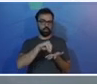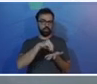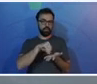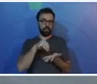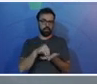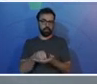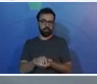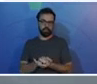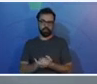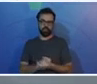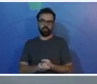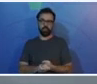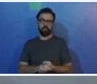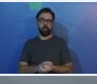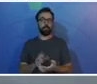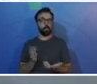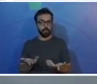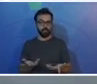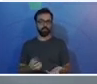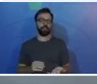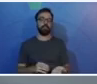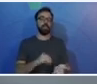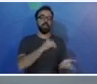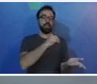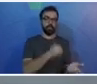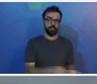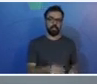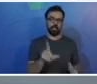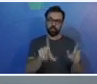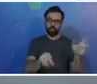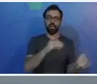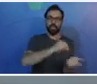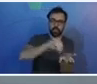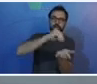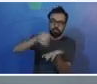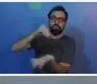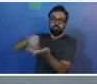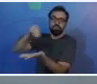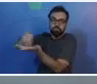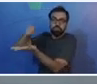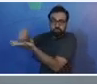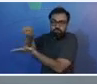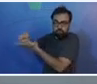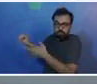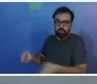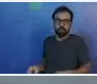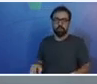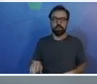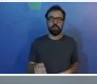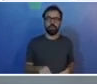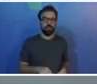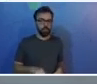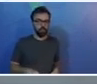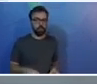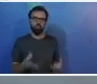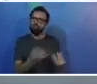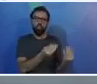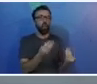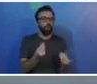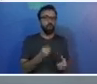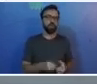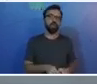ajudantes. Só que eles contratam tanta gente que não é essencial. E o dinheiro que era para